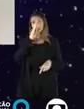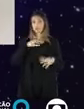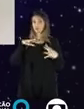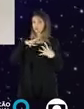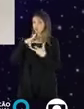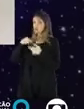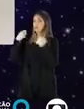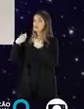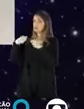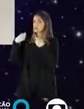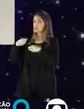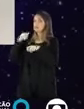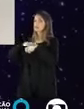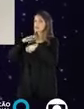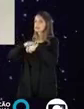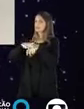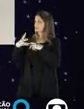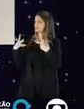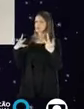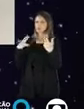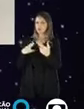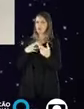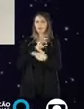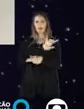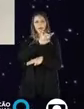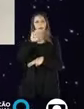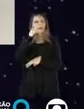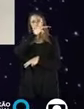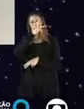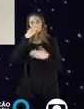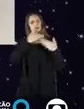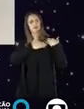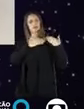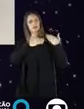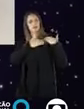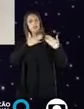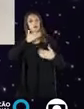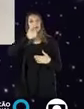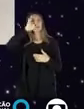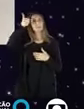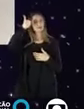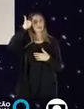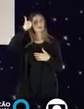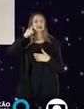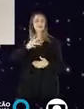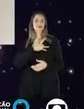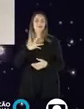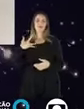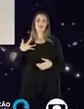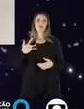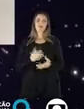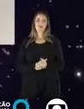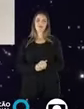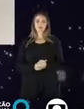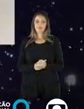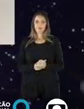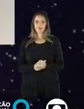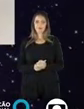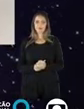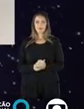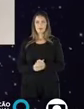deveríamos estar fazendo. Cada um fazendo a sua parte, o planeta de verdade vai melhorar. que a gente vai dar, vai